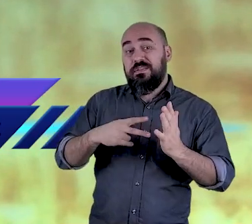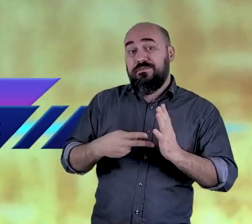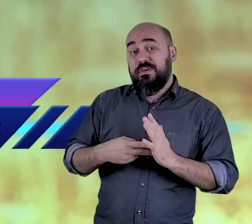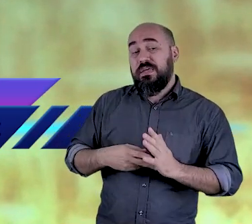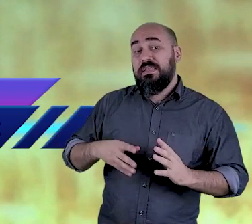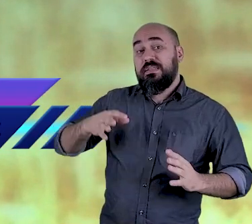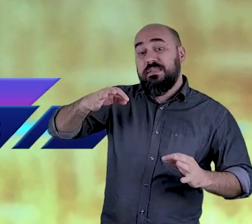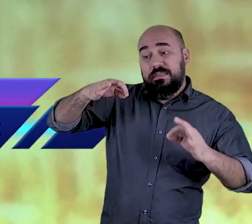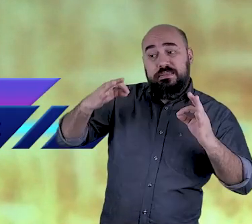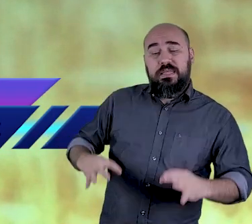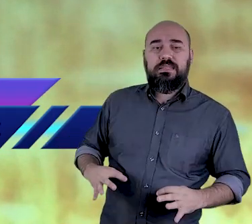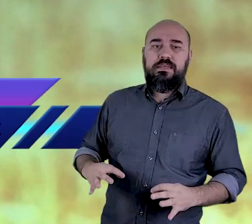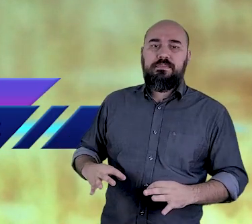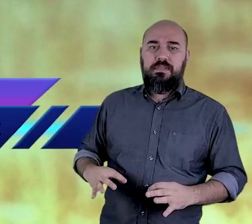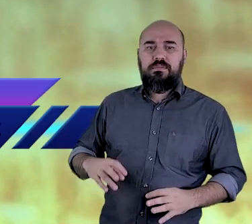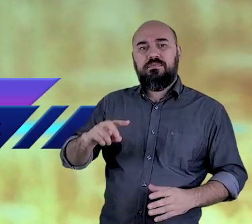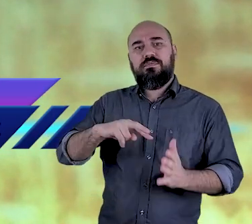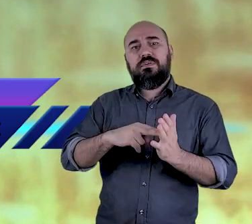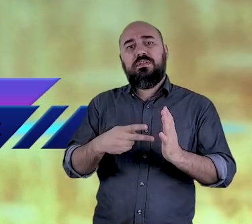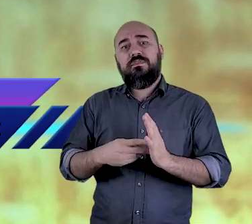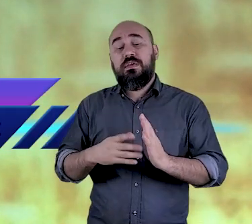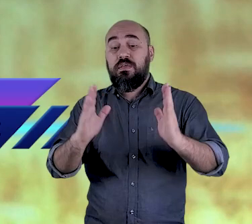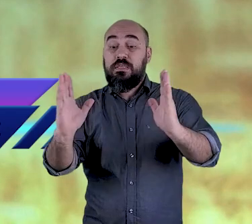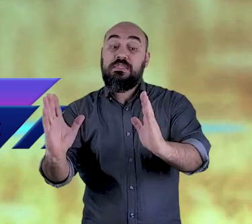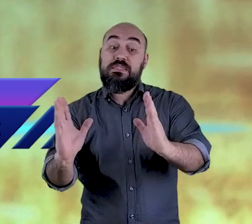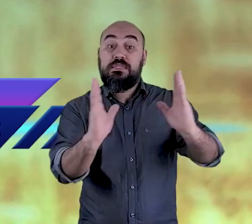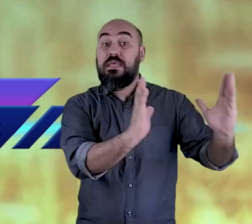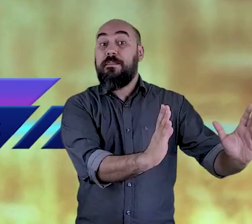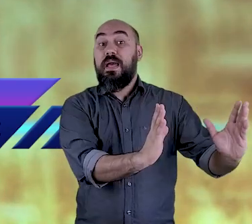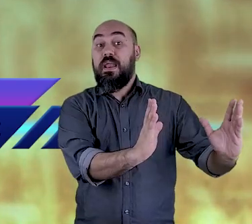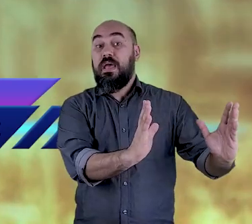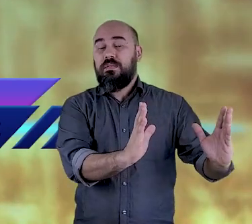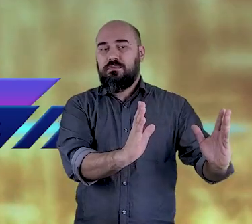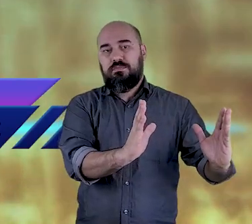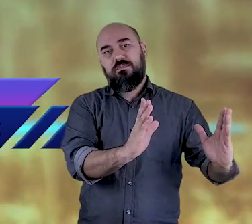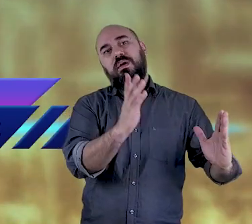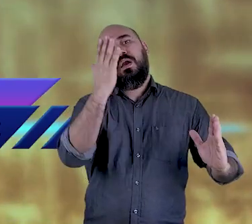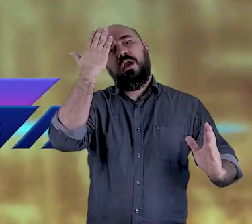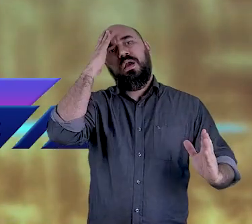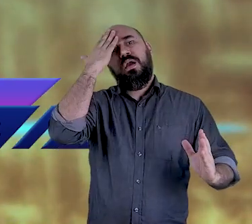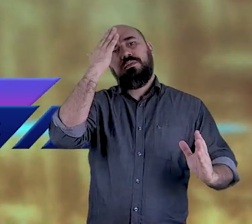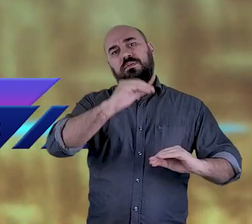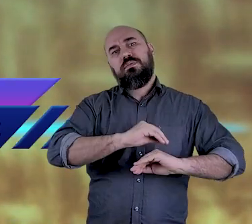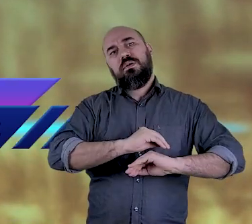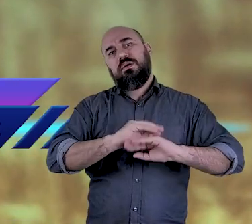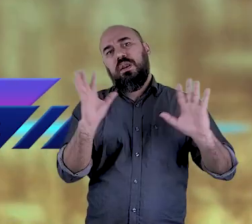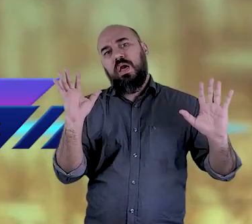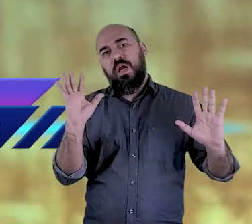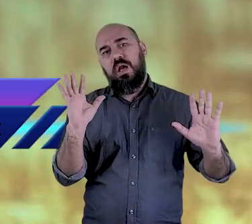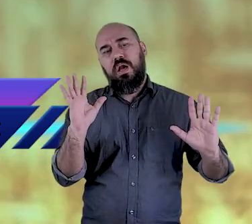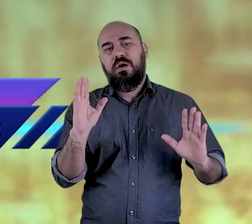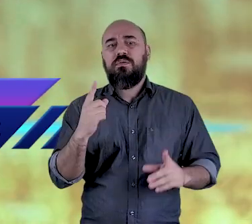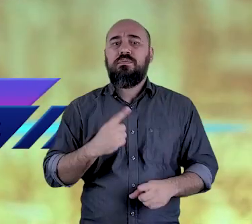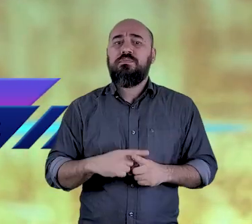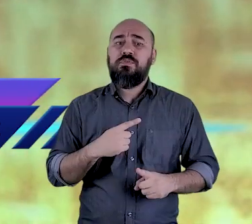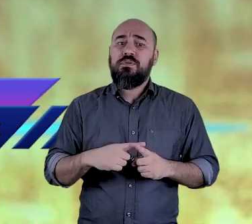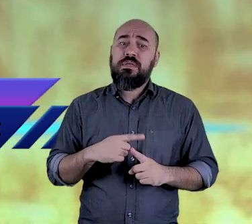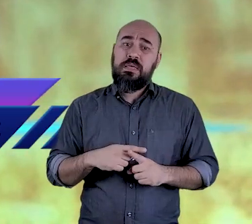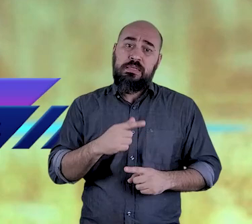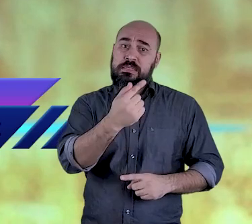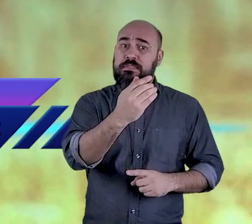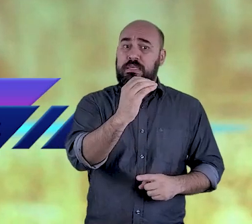separado de assim entendemos melhor a explicação do anjo porque